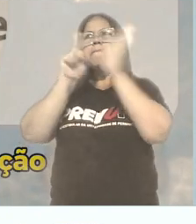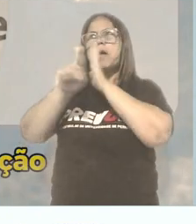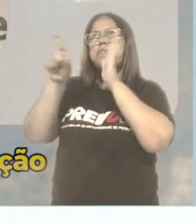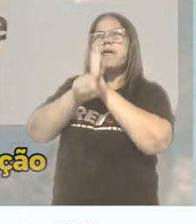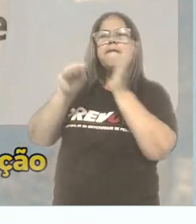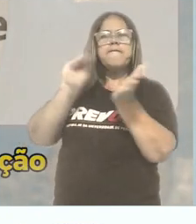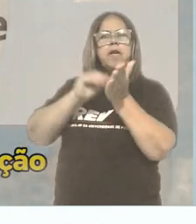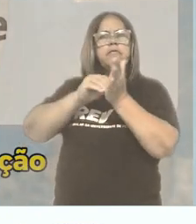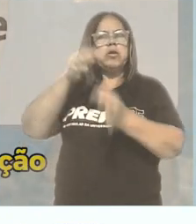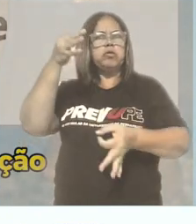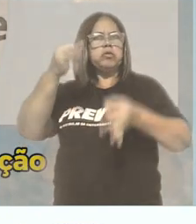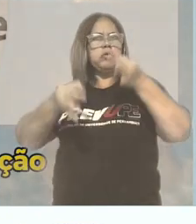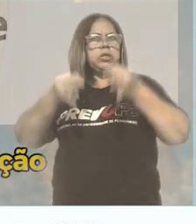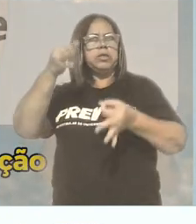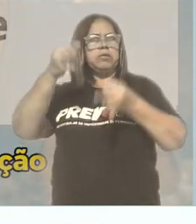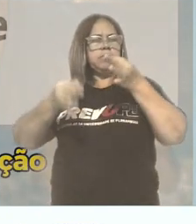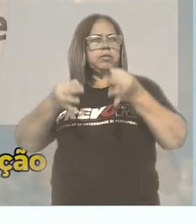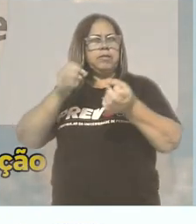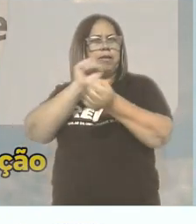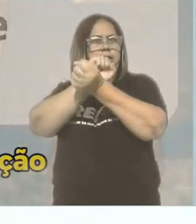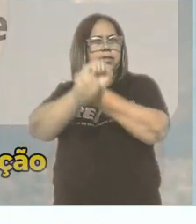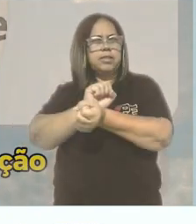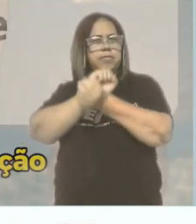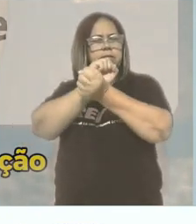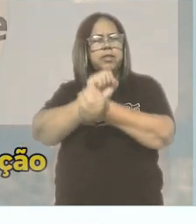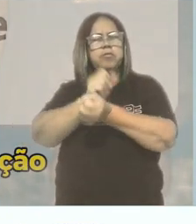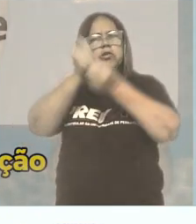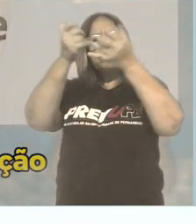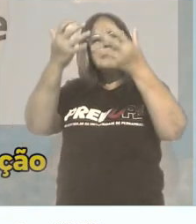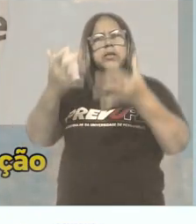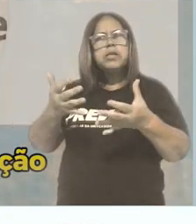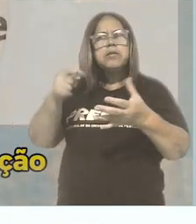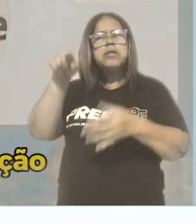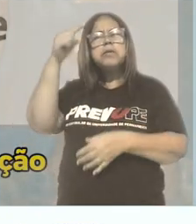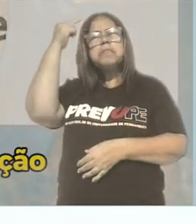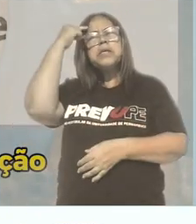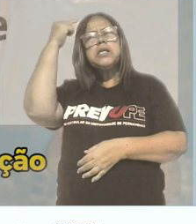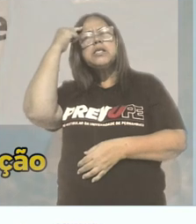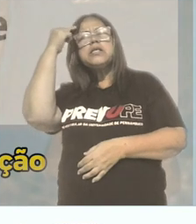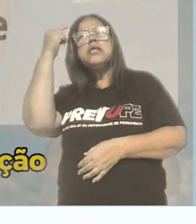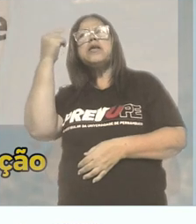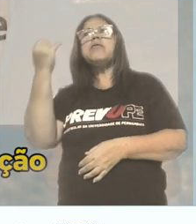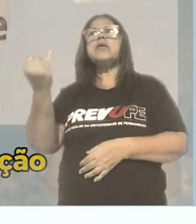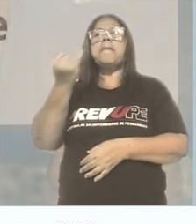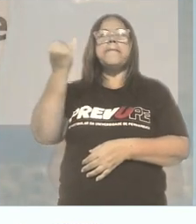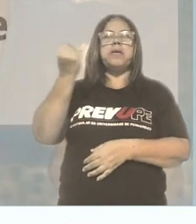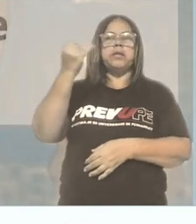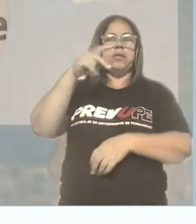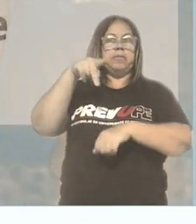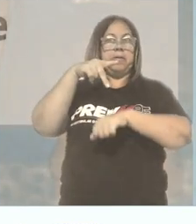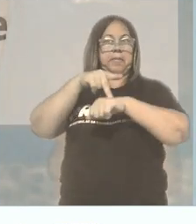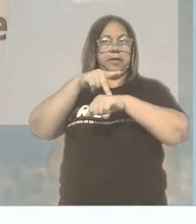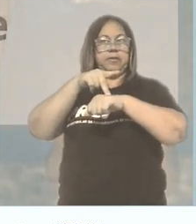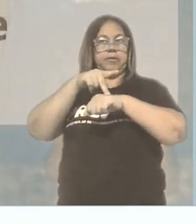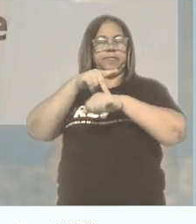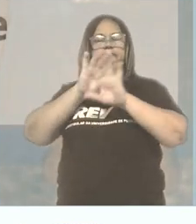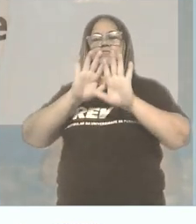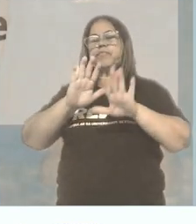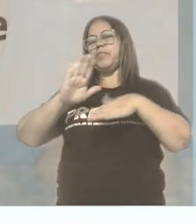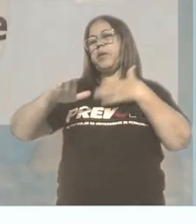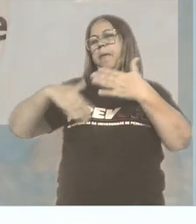provocando reflexões importantes sobre a realidade da Nação processo de